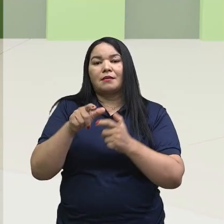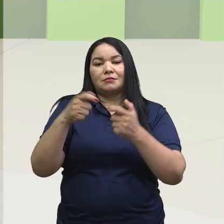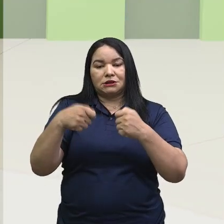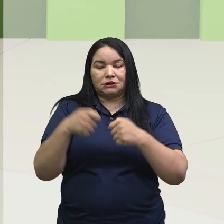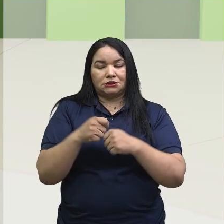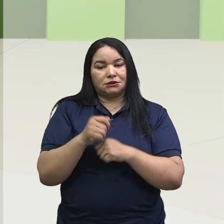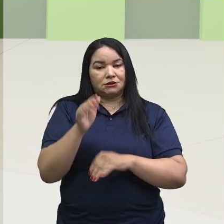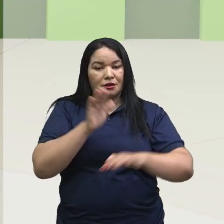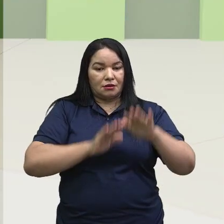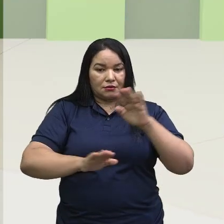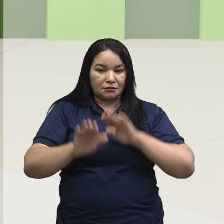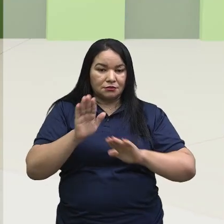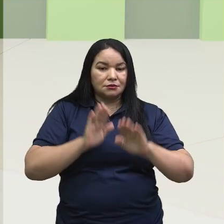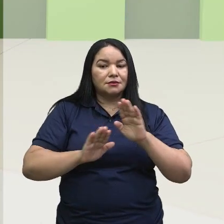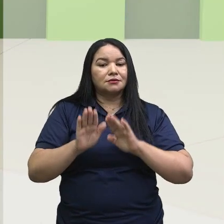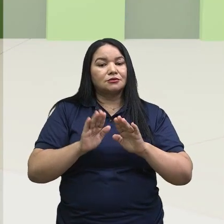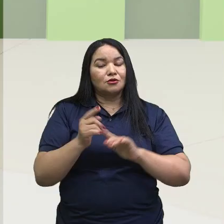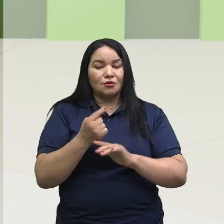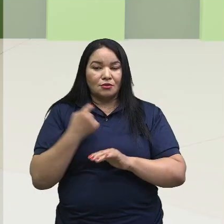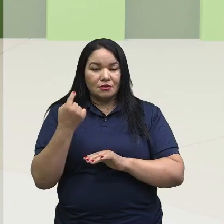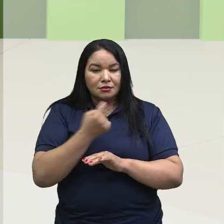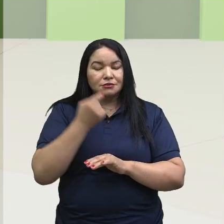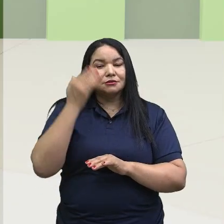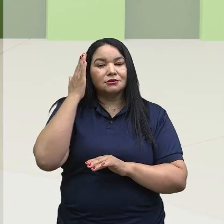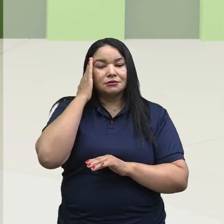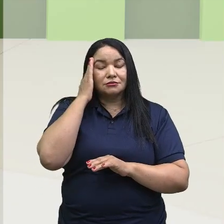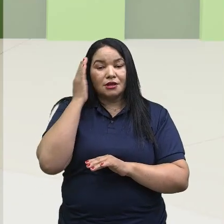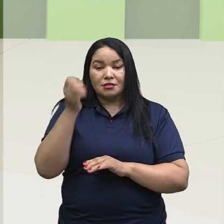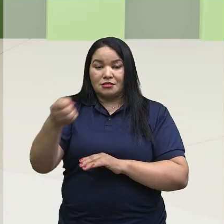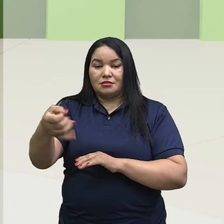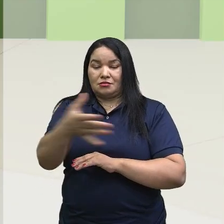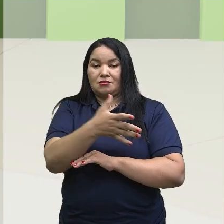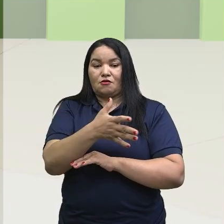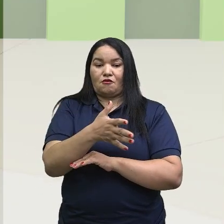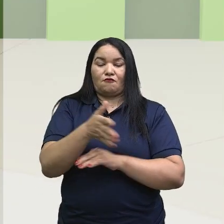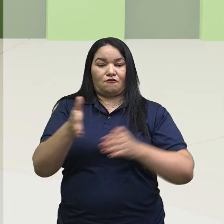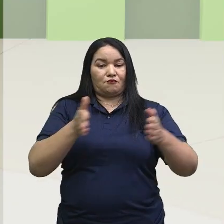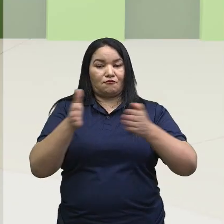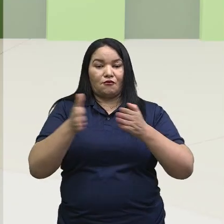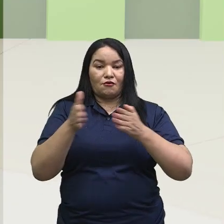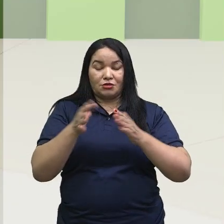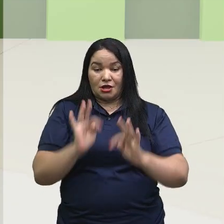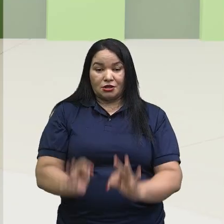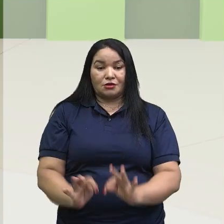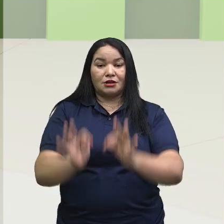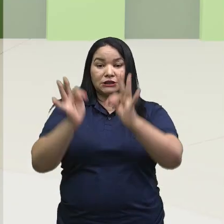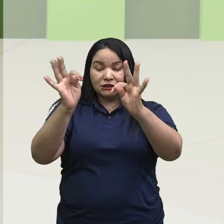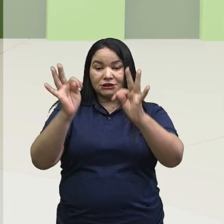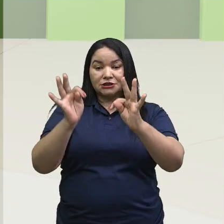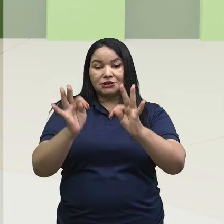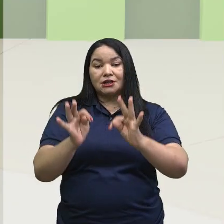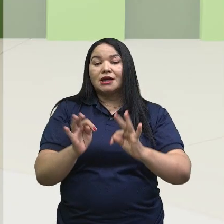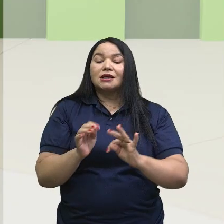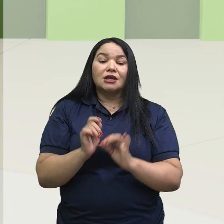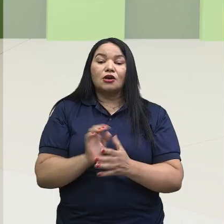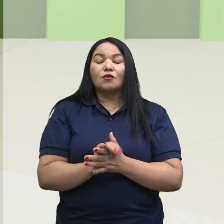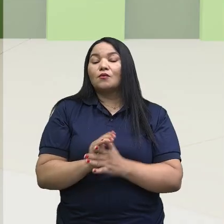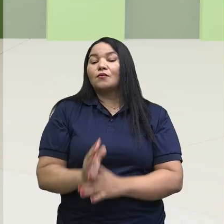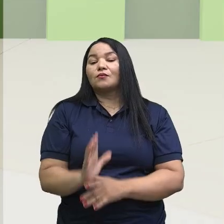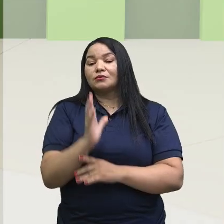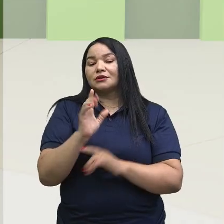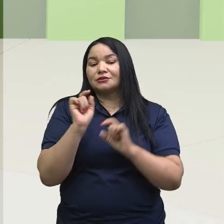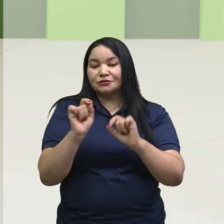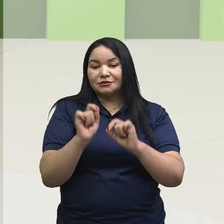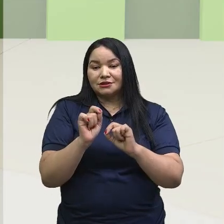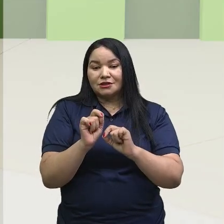cuidado. Claro, nós estamos aí chegando numa nova fase da tecnologia que, em vez de fissão nuclear,